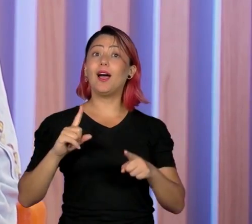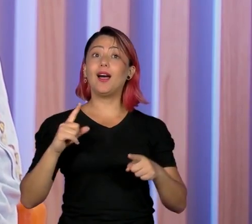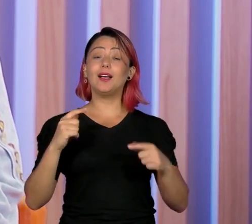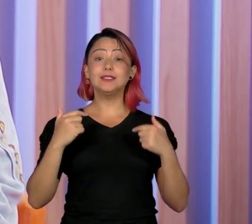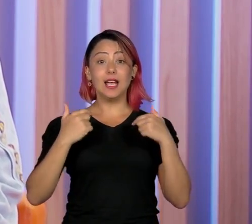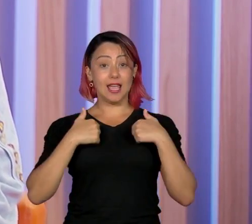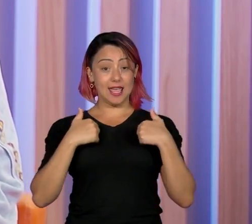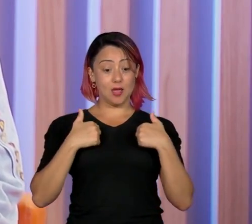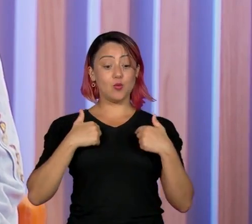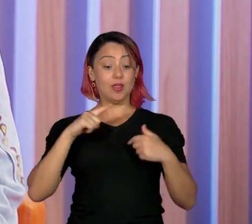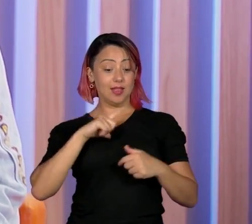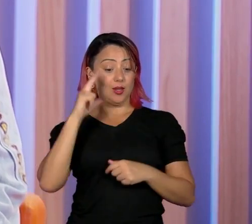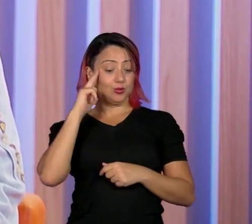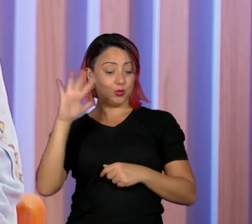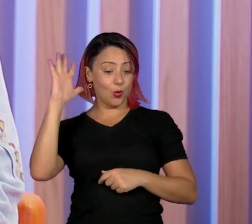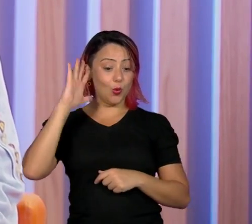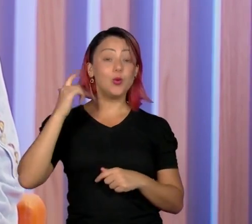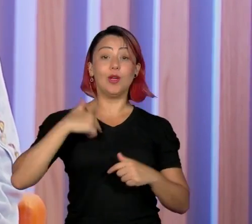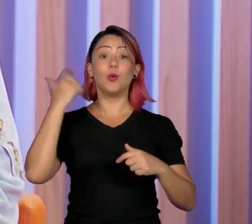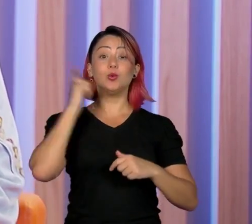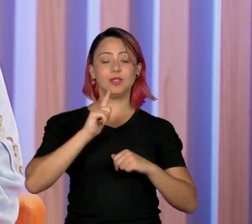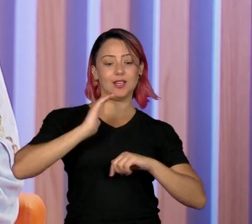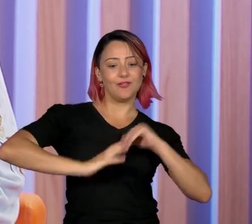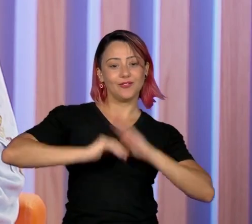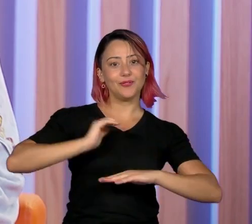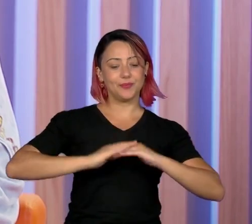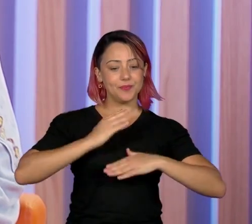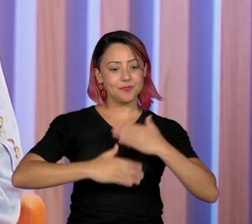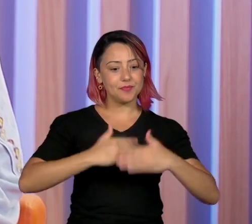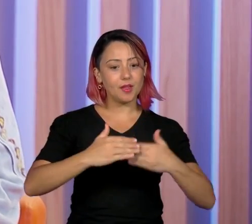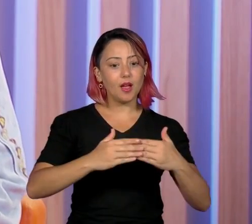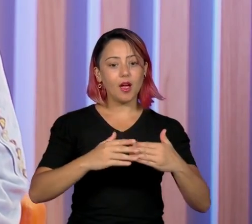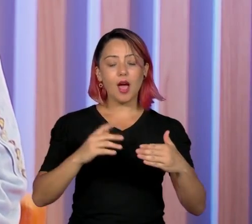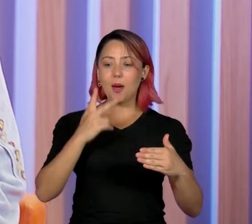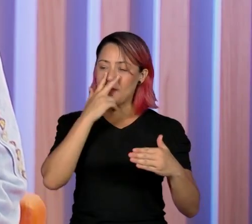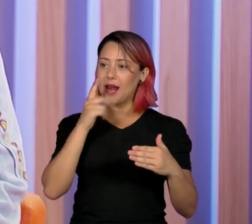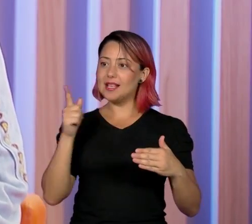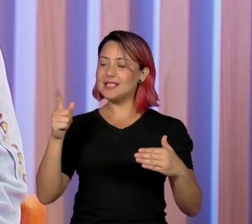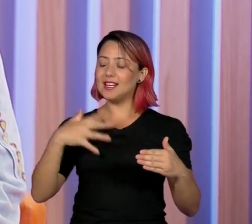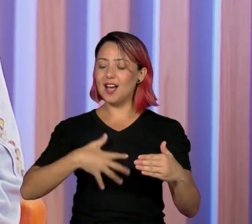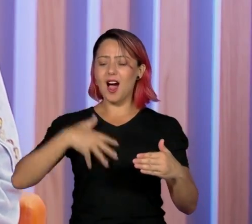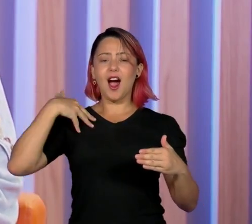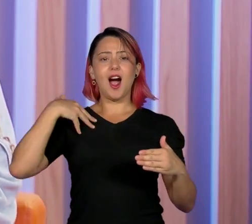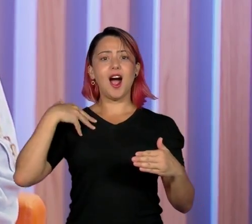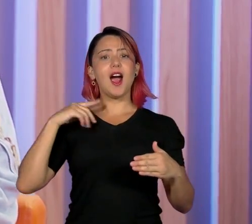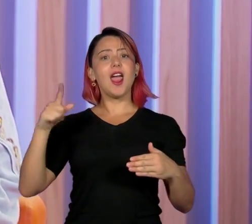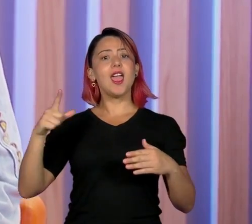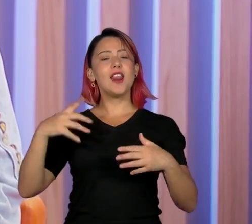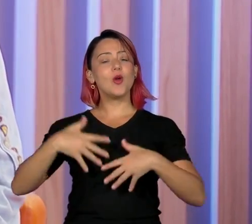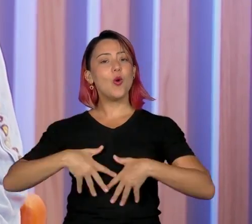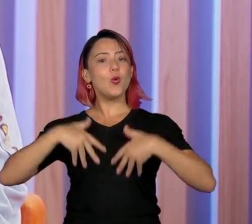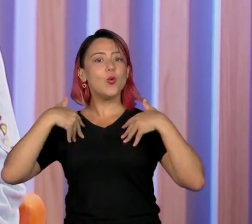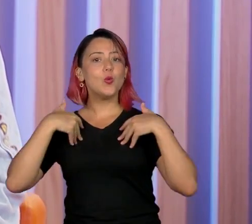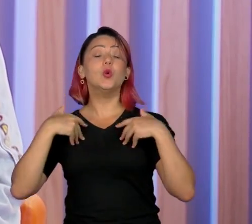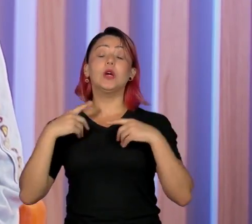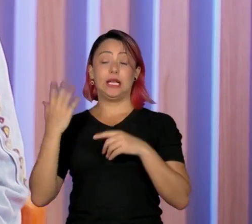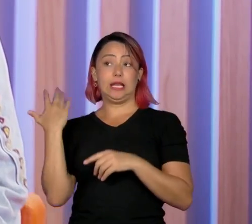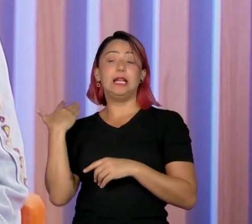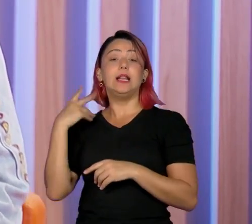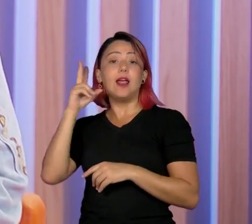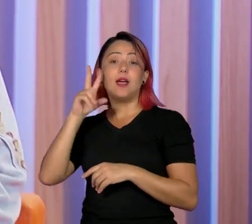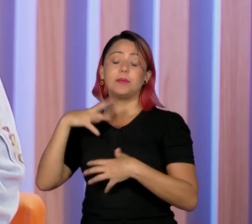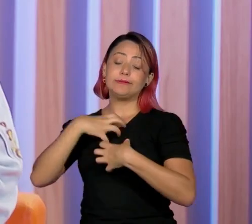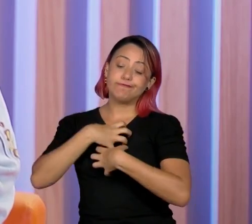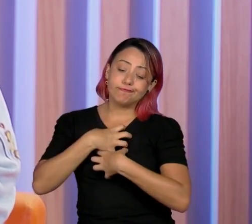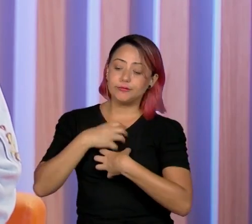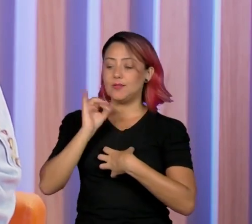ele já teve, né, assim como da minha mãe também. Então, dentro dessa conversa, ele fala, eu sinto muito por causa disso e tal, eu queria